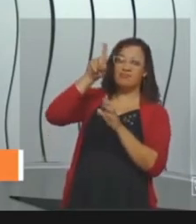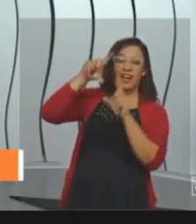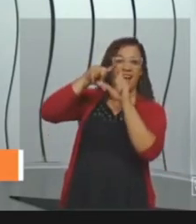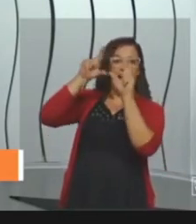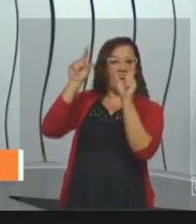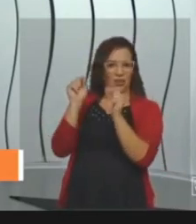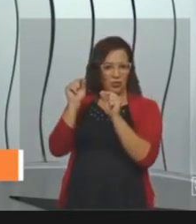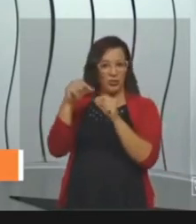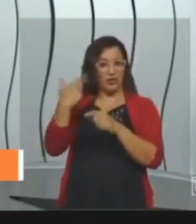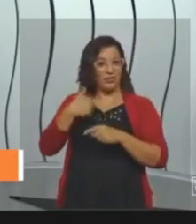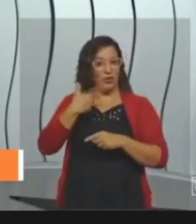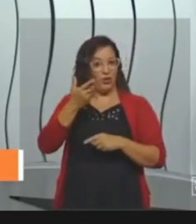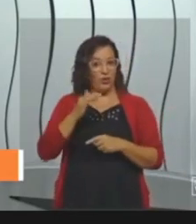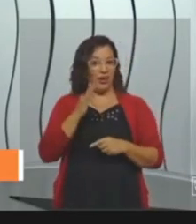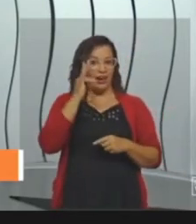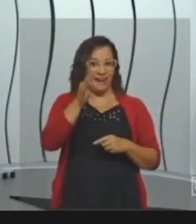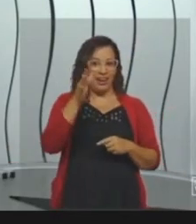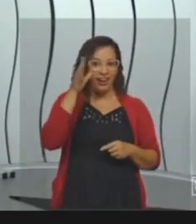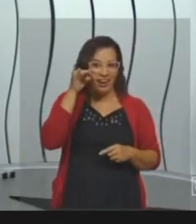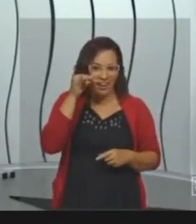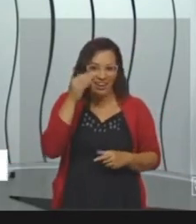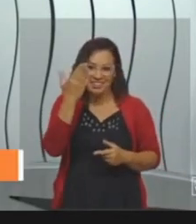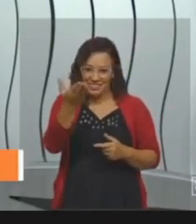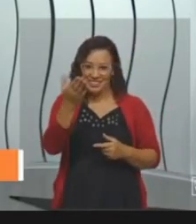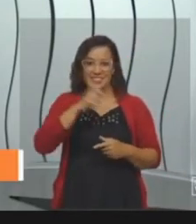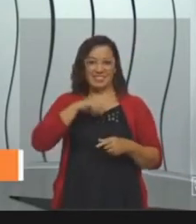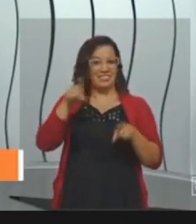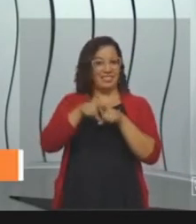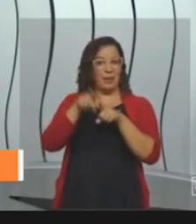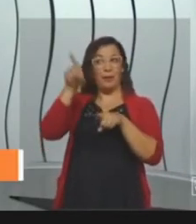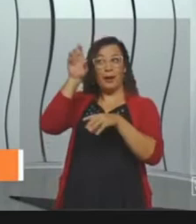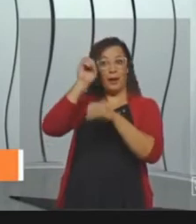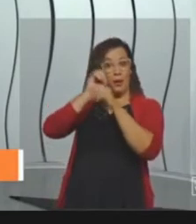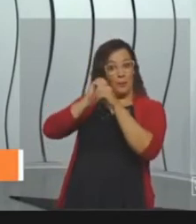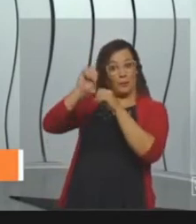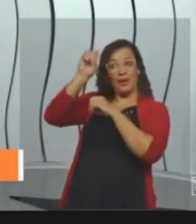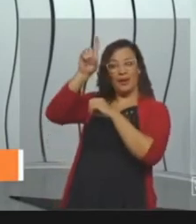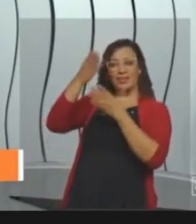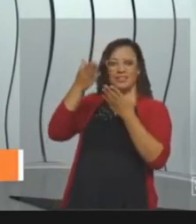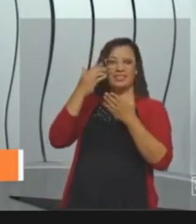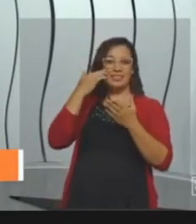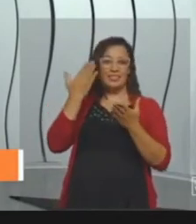que nossa geração assista isso. Enfim, chegar